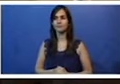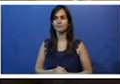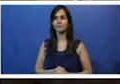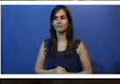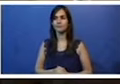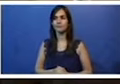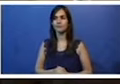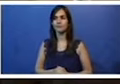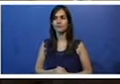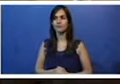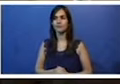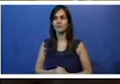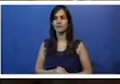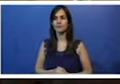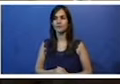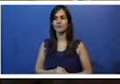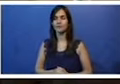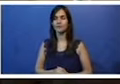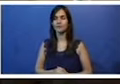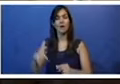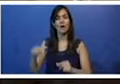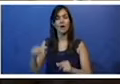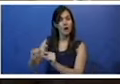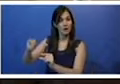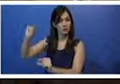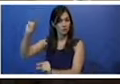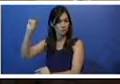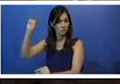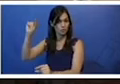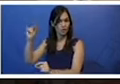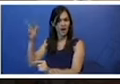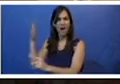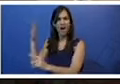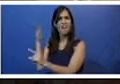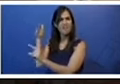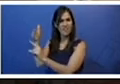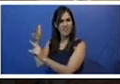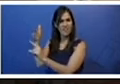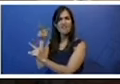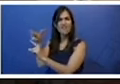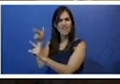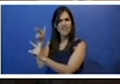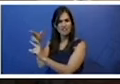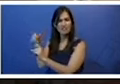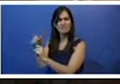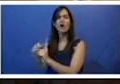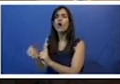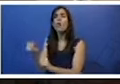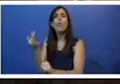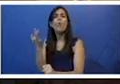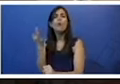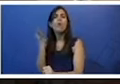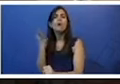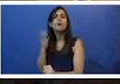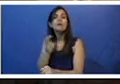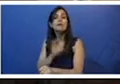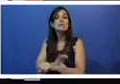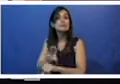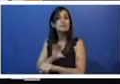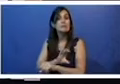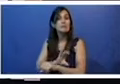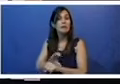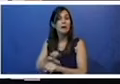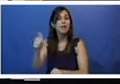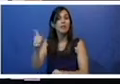pessoal a laranja que é a minha referência e quantas cinzas 10 então se eu